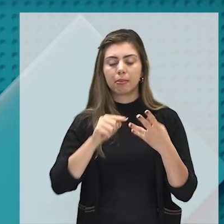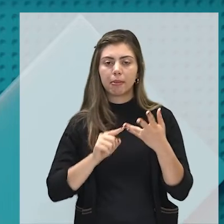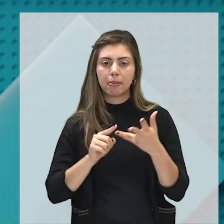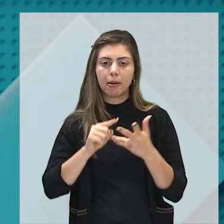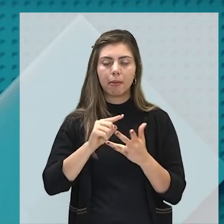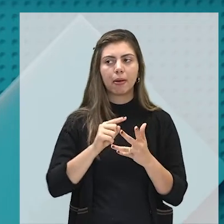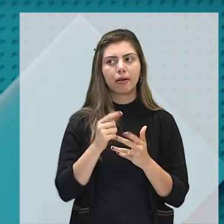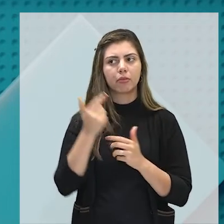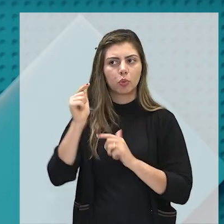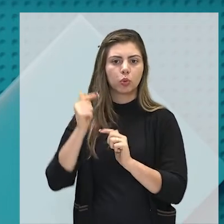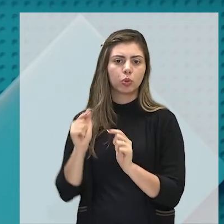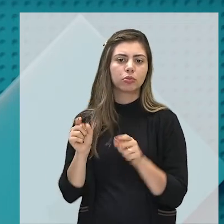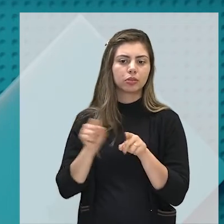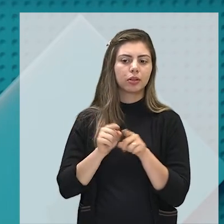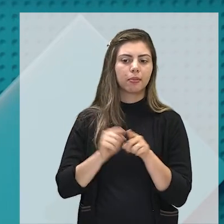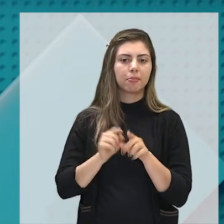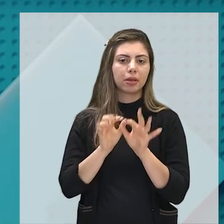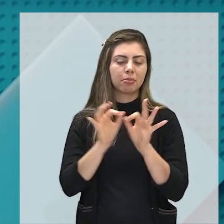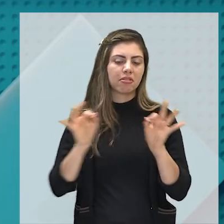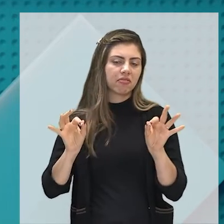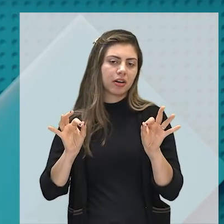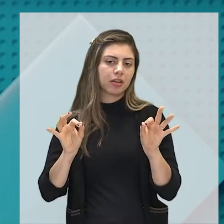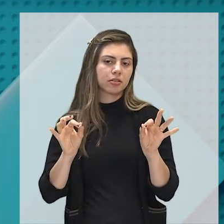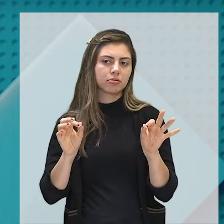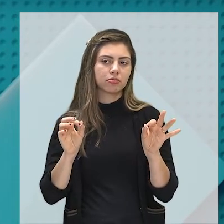mesma coisa. Normalmente, gírias,